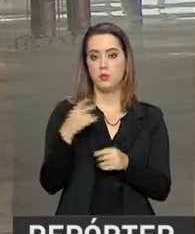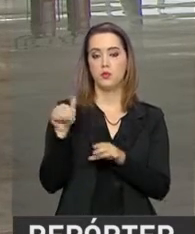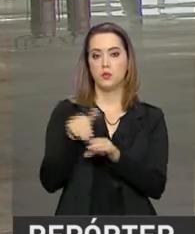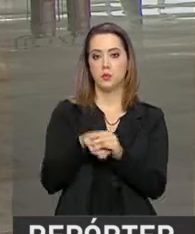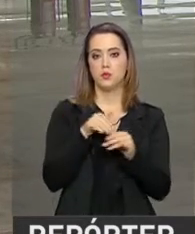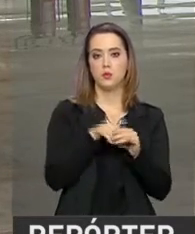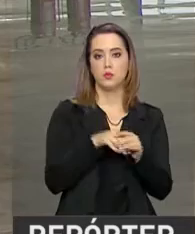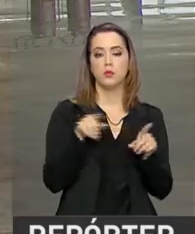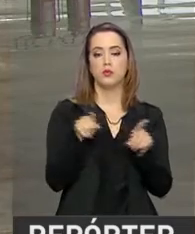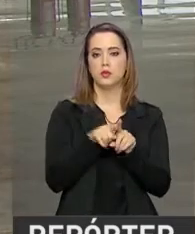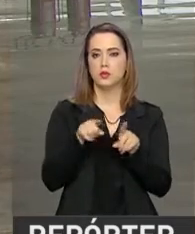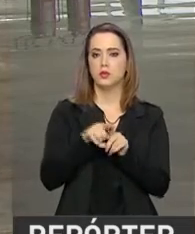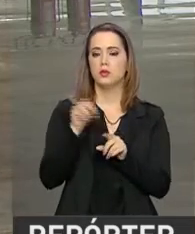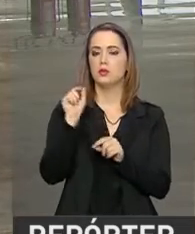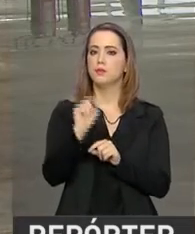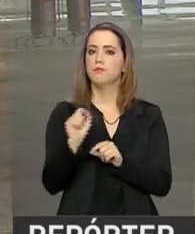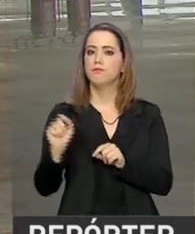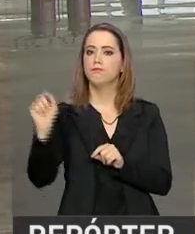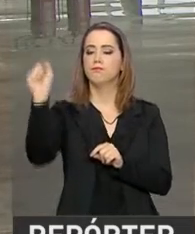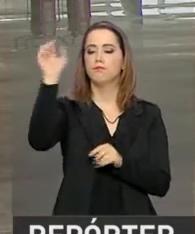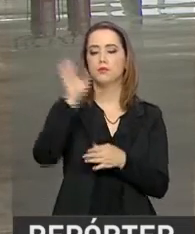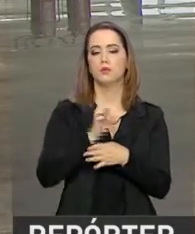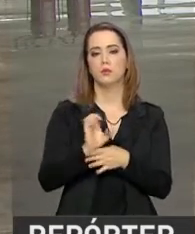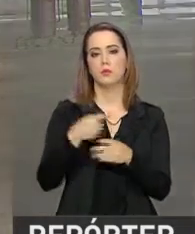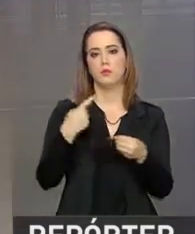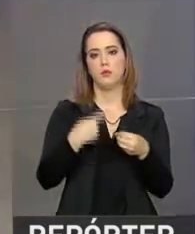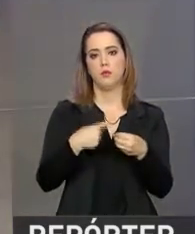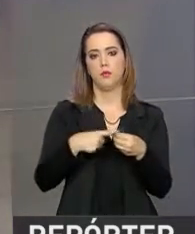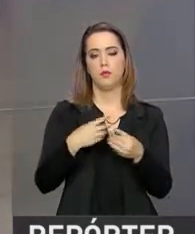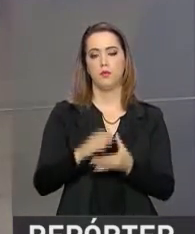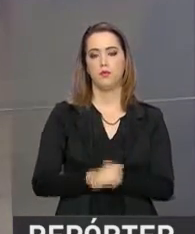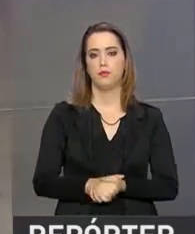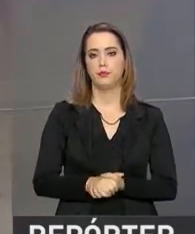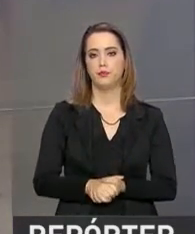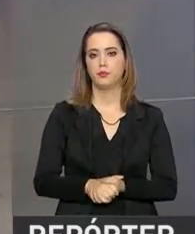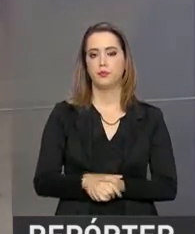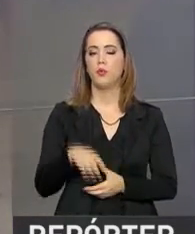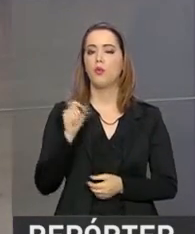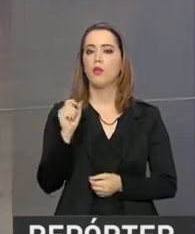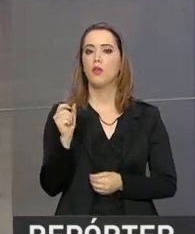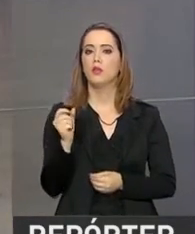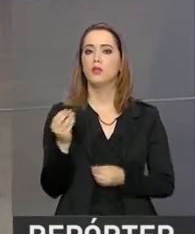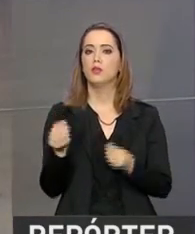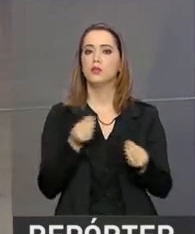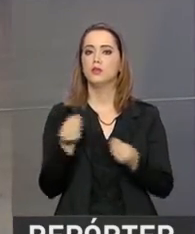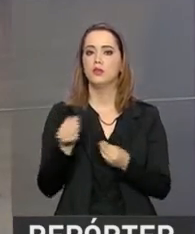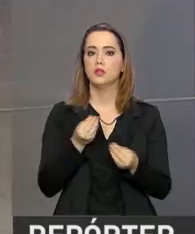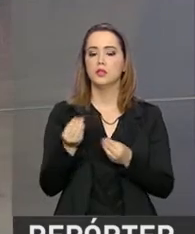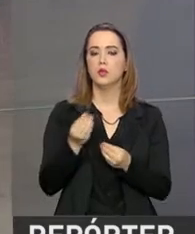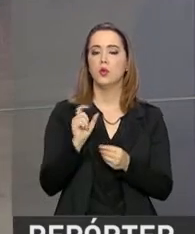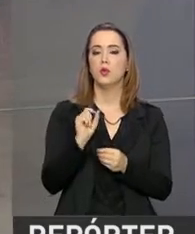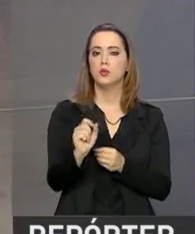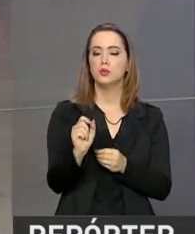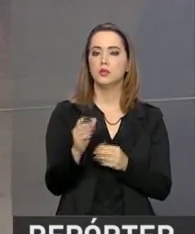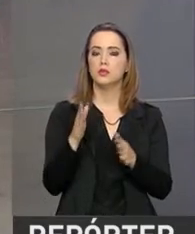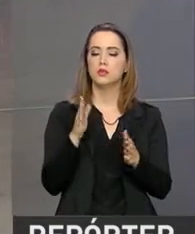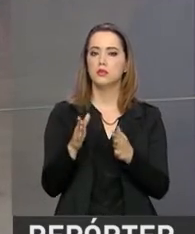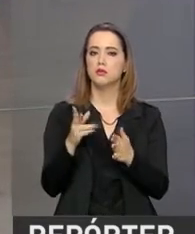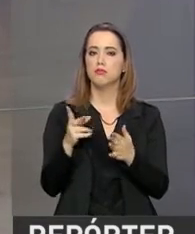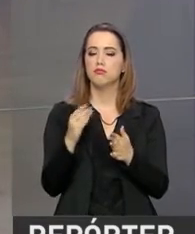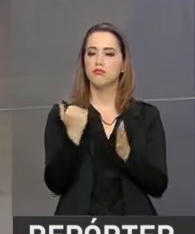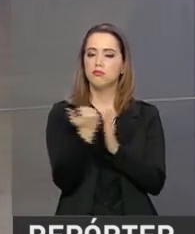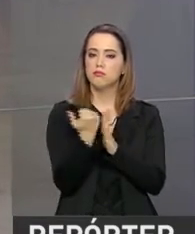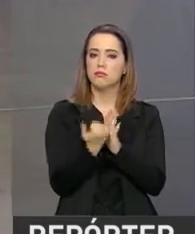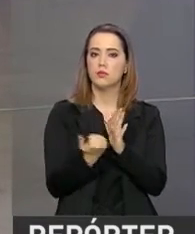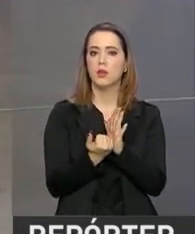valer para estados e municípios. Leandro? Agora, Paulo, como é que está a tramitação do projeto que prorroga o programa